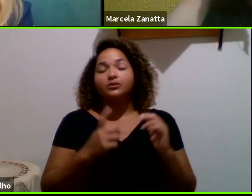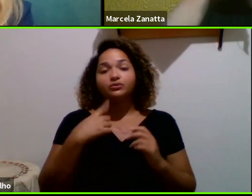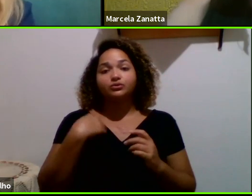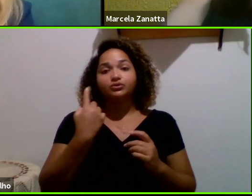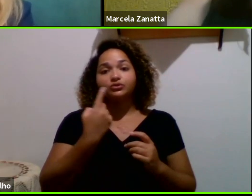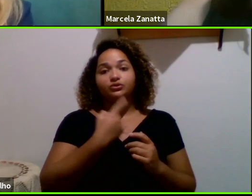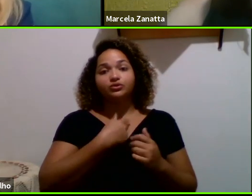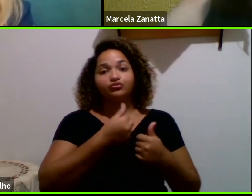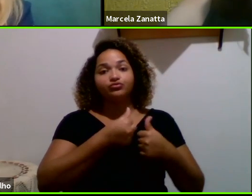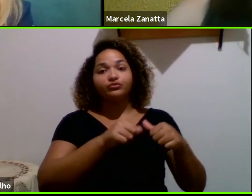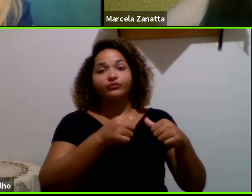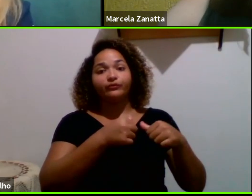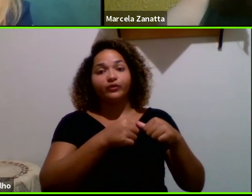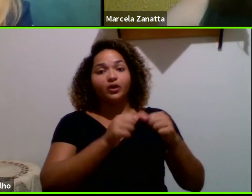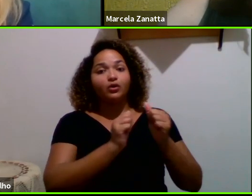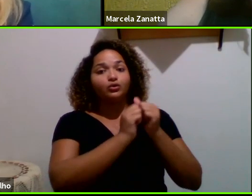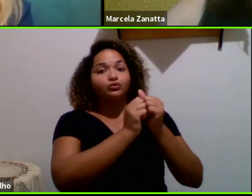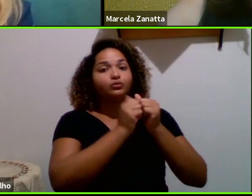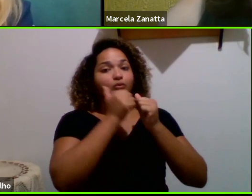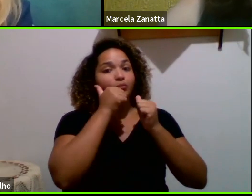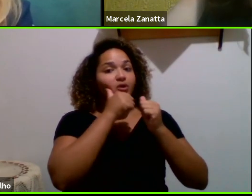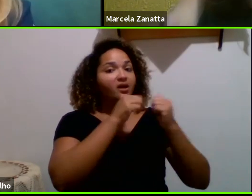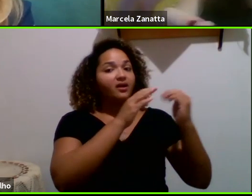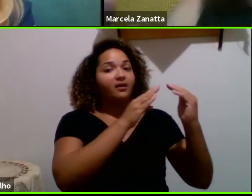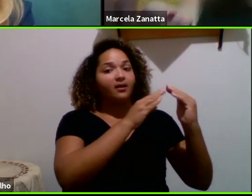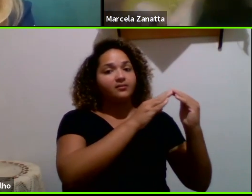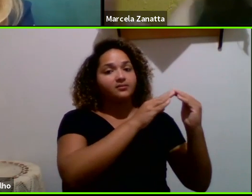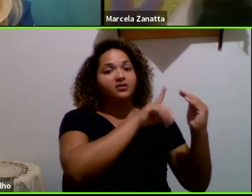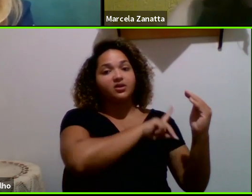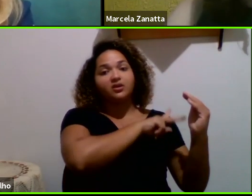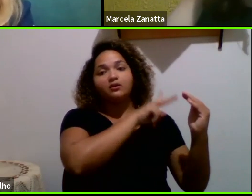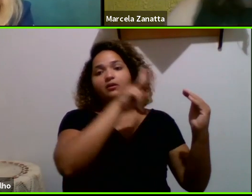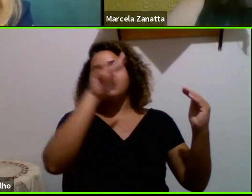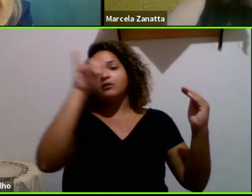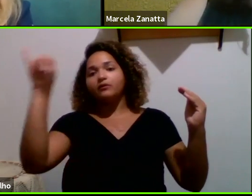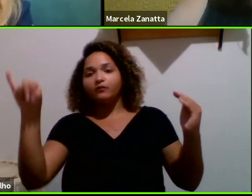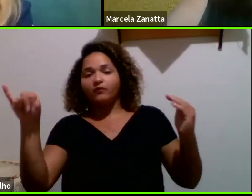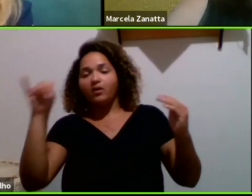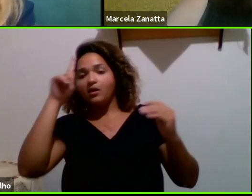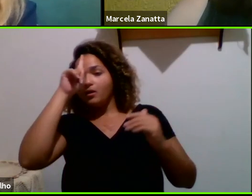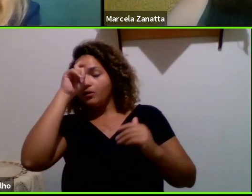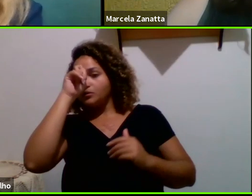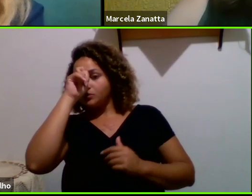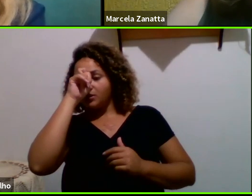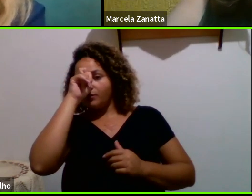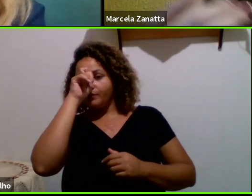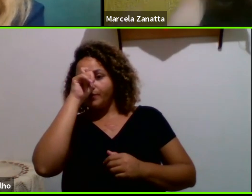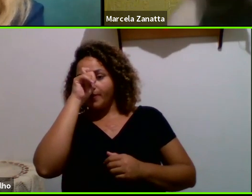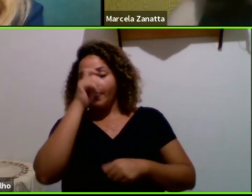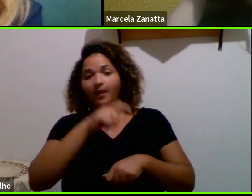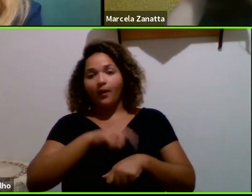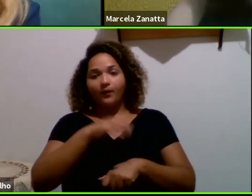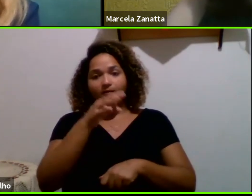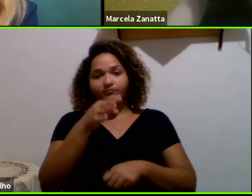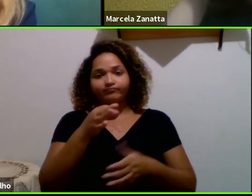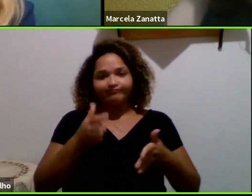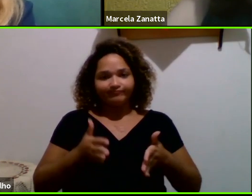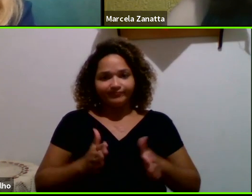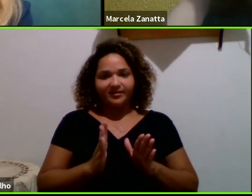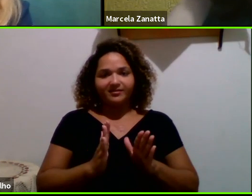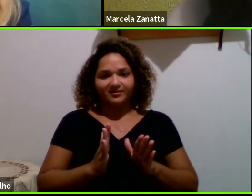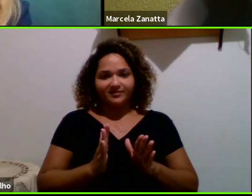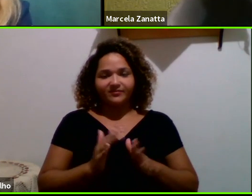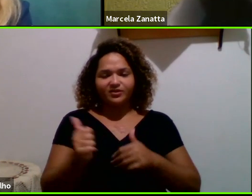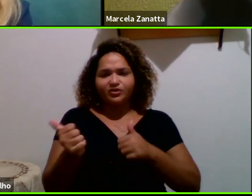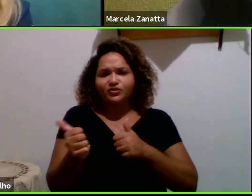ir para franco trabalho de parto, e a gente vai para o hospital, assim, no melhor momento para o conforto da mulher e mais próximo possível